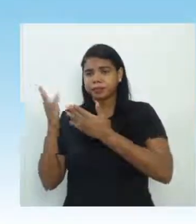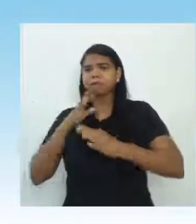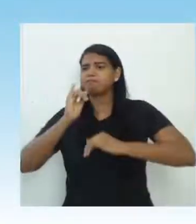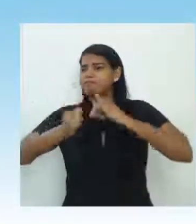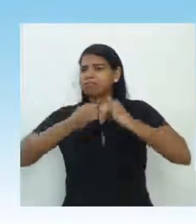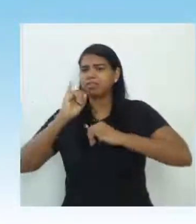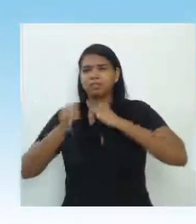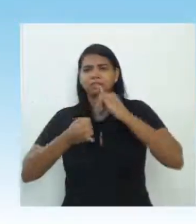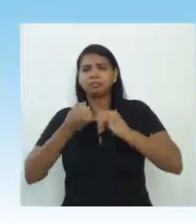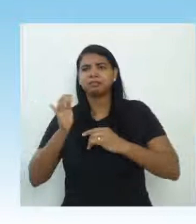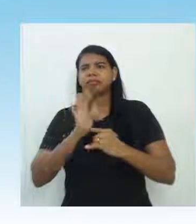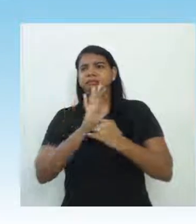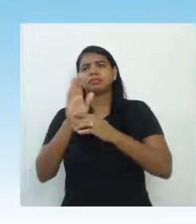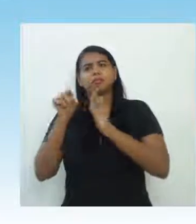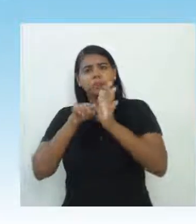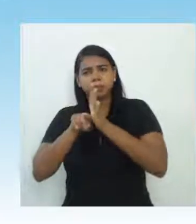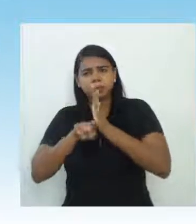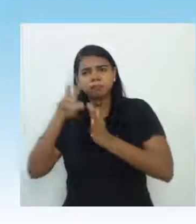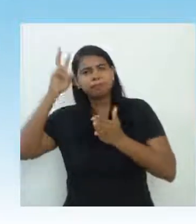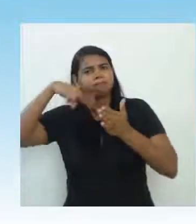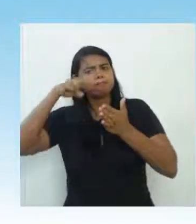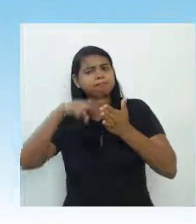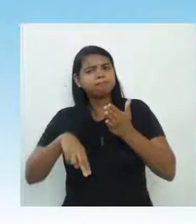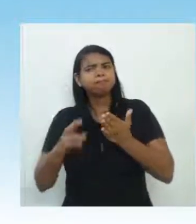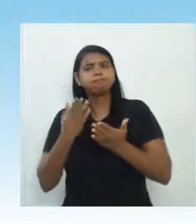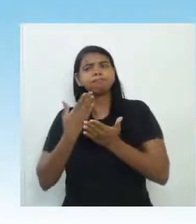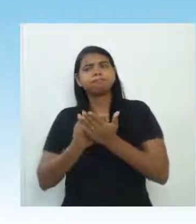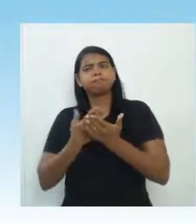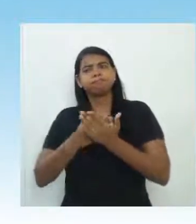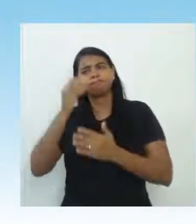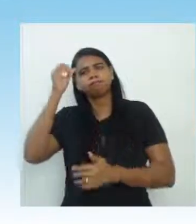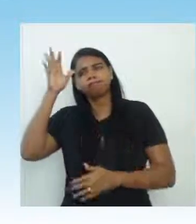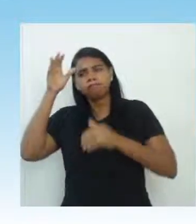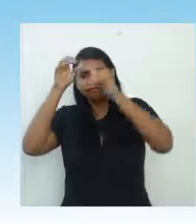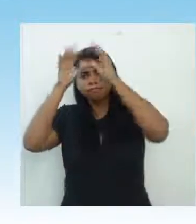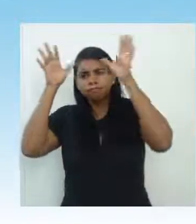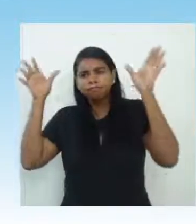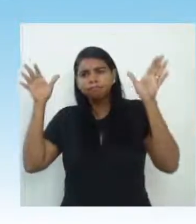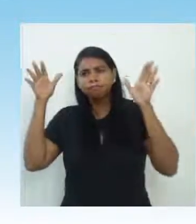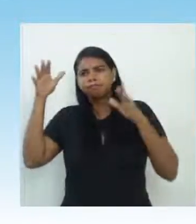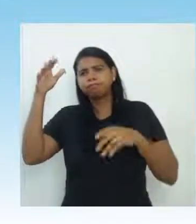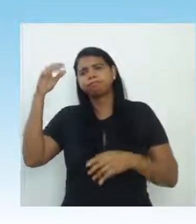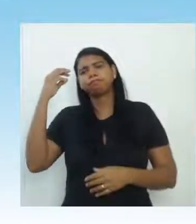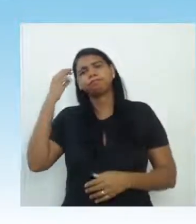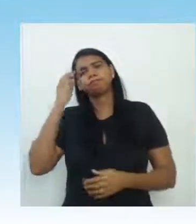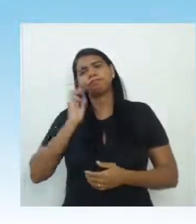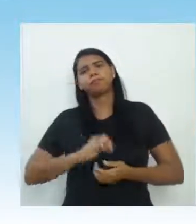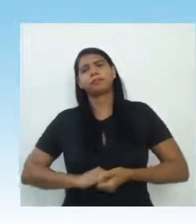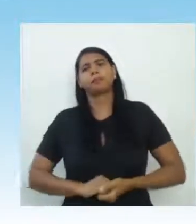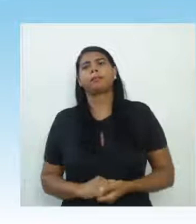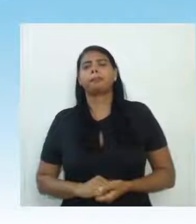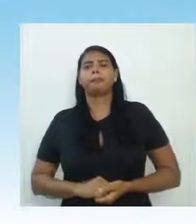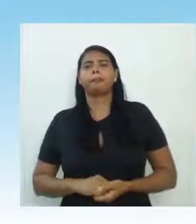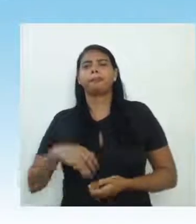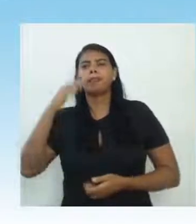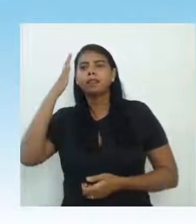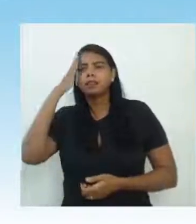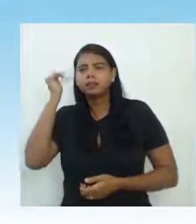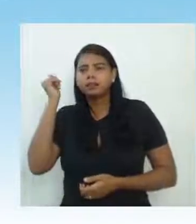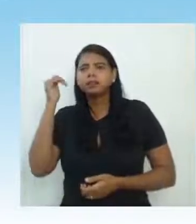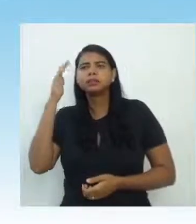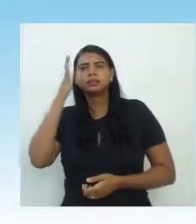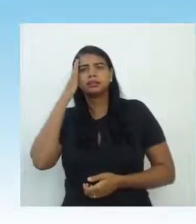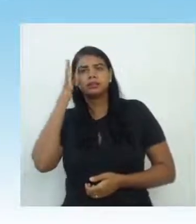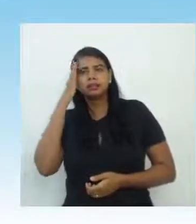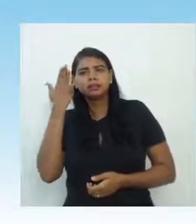em livros. Então pesquisem, conheçam mais um pouco. Fui certo, professora? Com certeza. Conhecer a Constituição